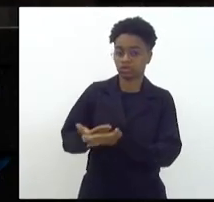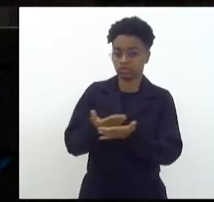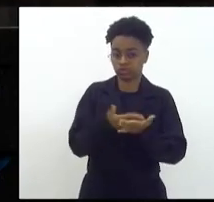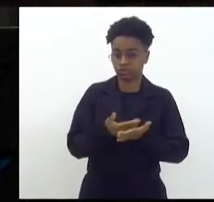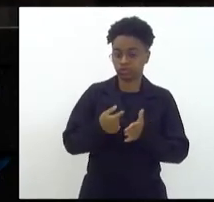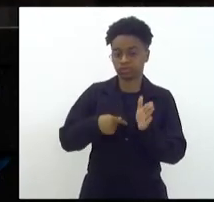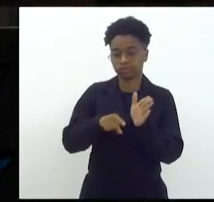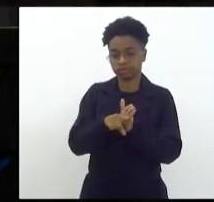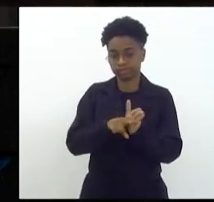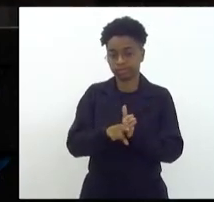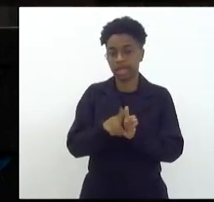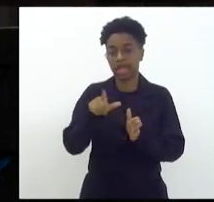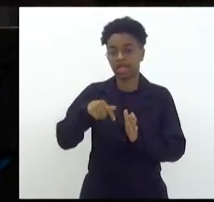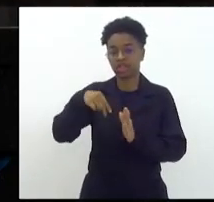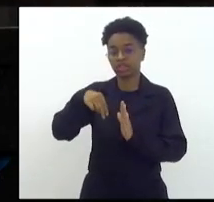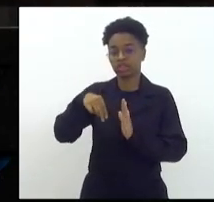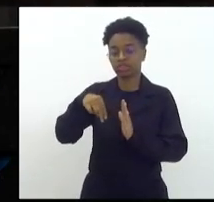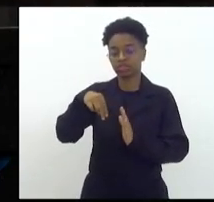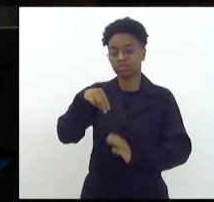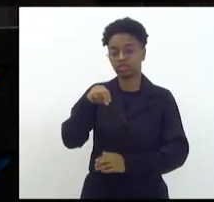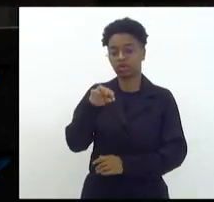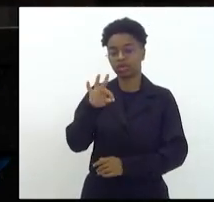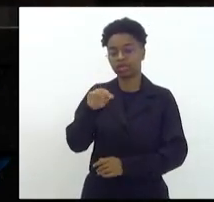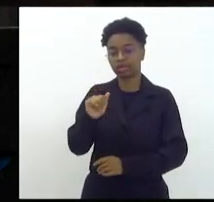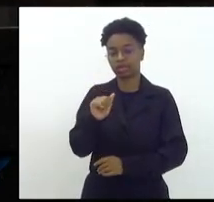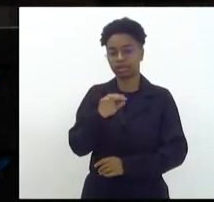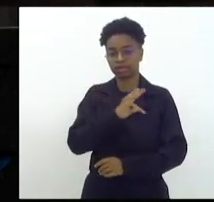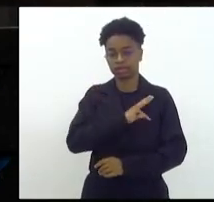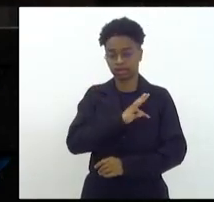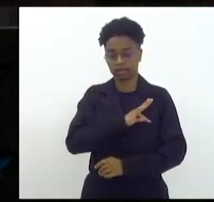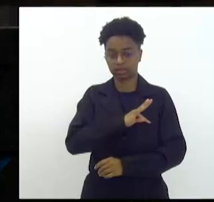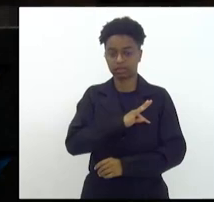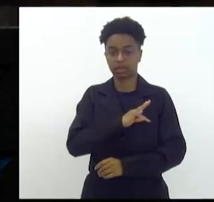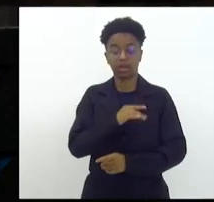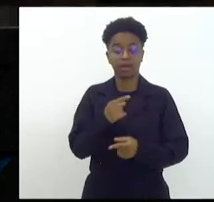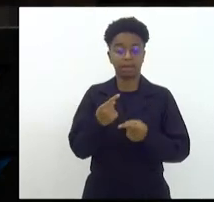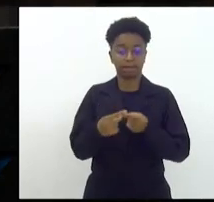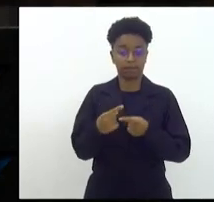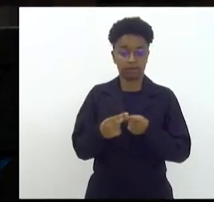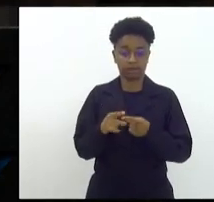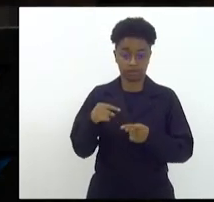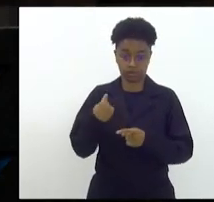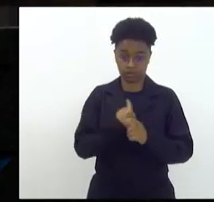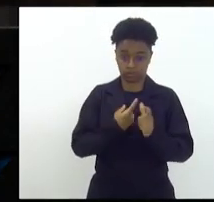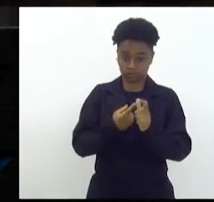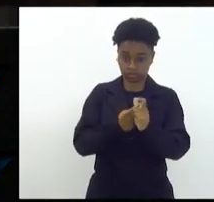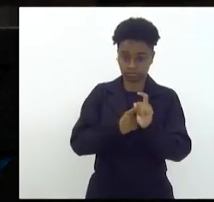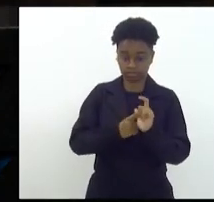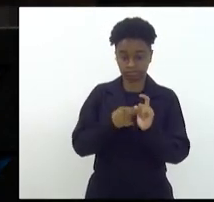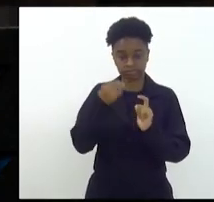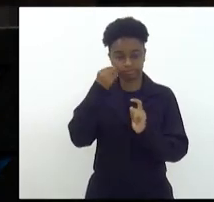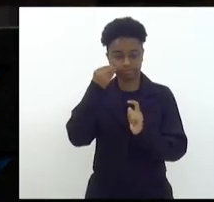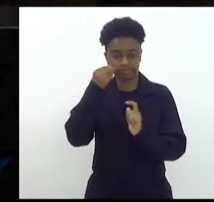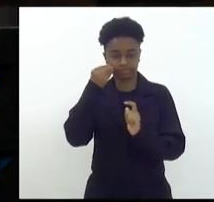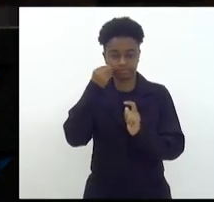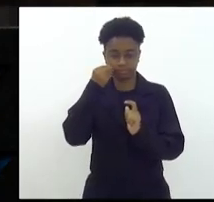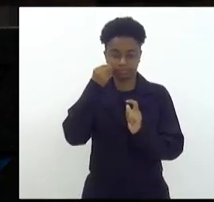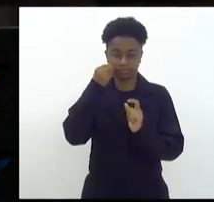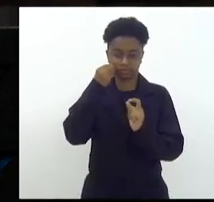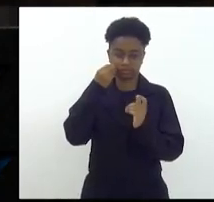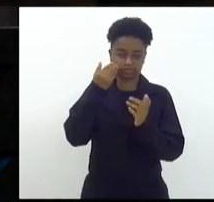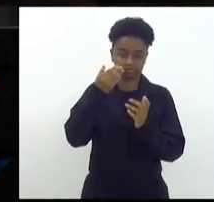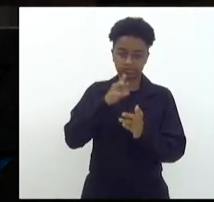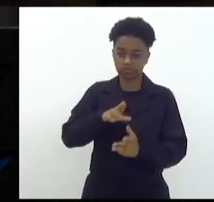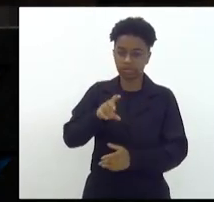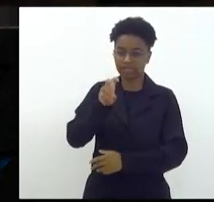que eu chamo uma nota técnica para que o serviço da nossa dívida não seja